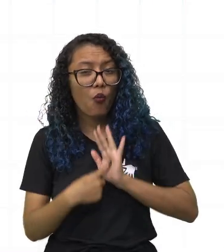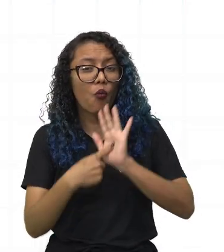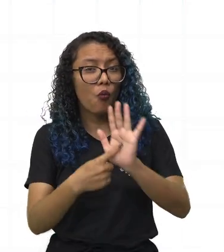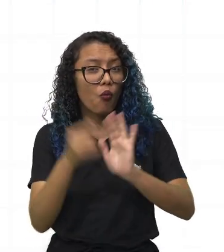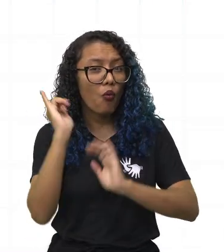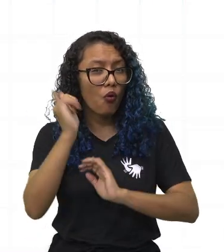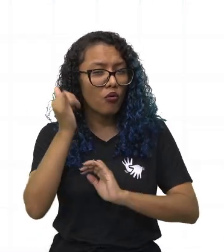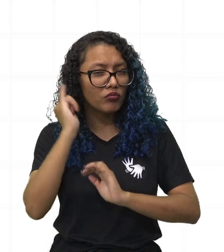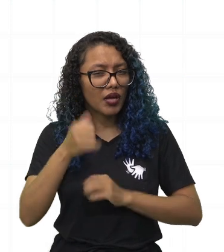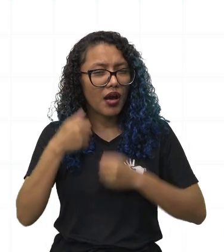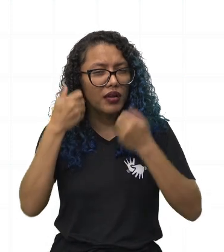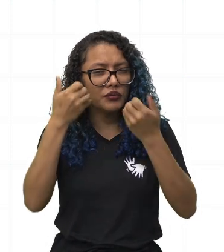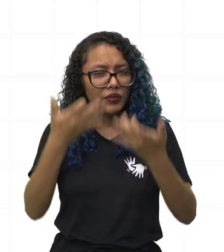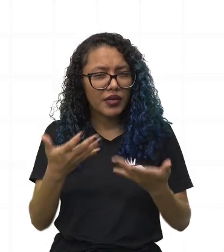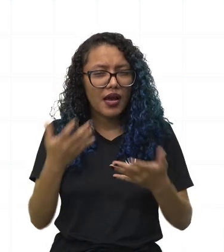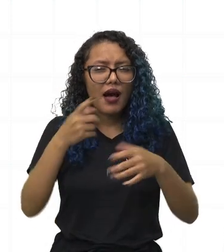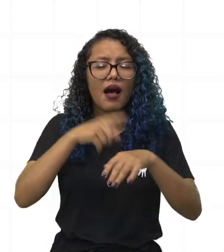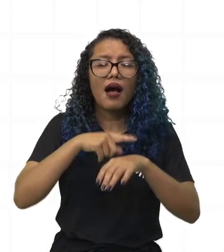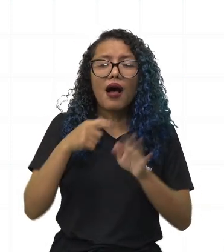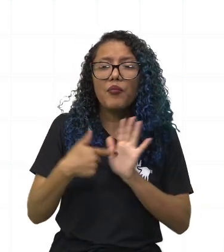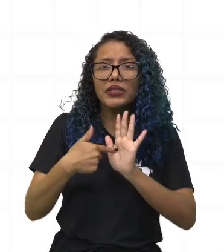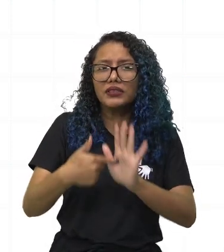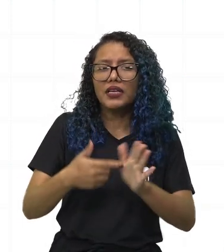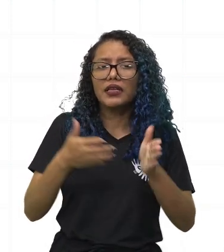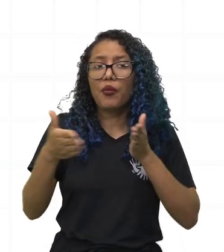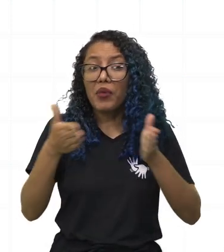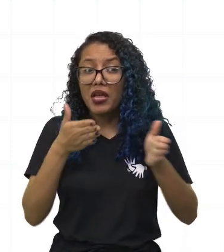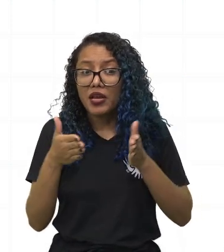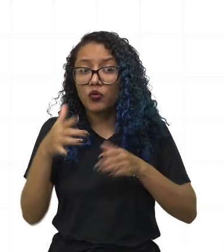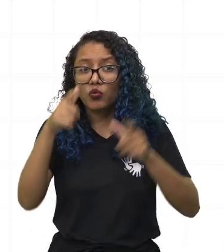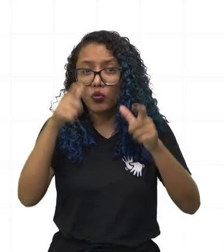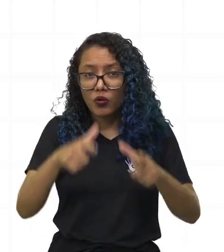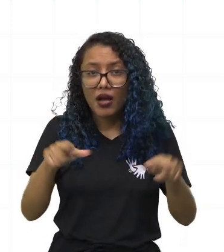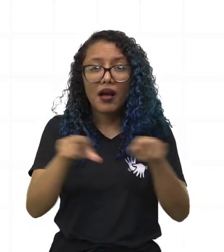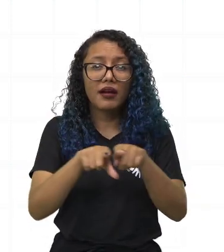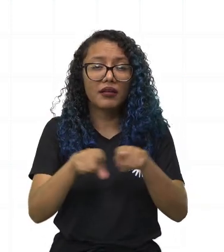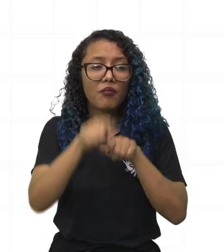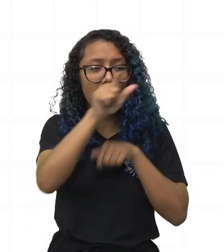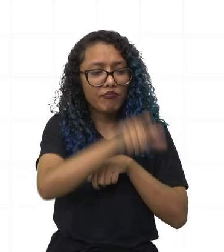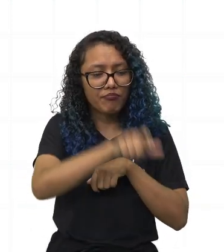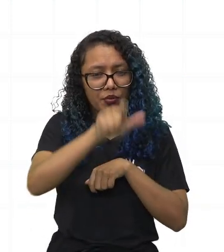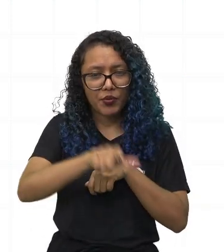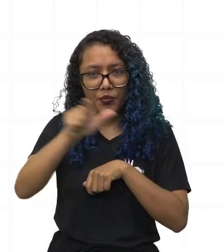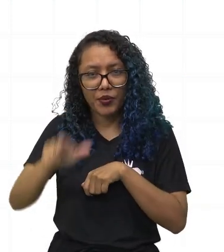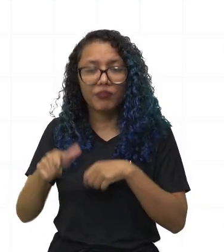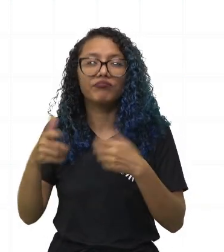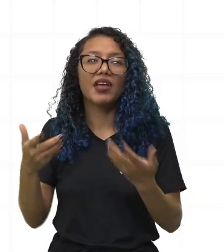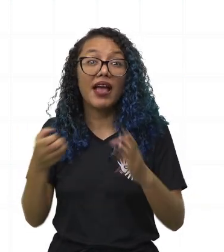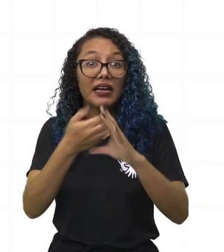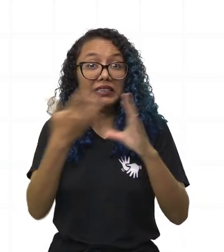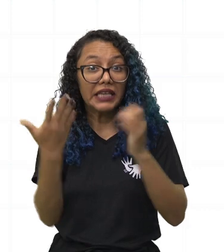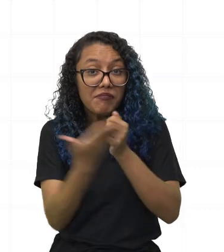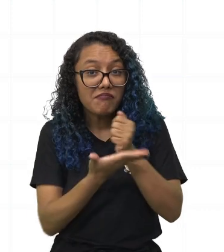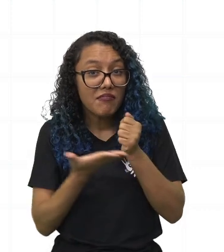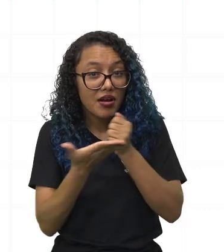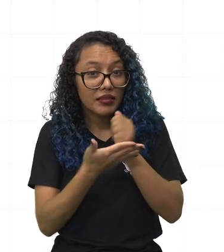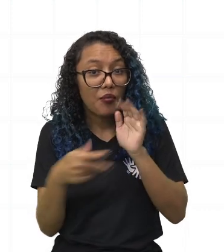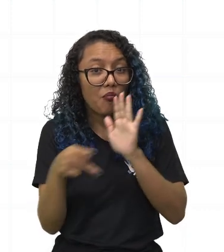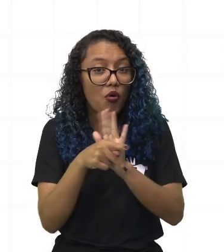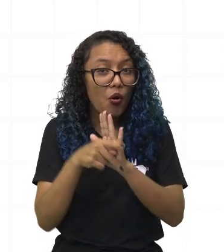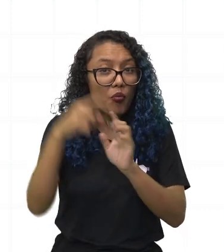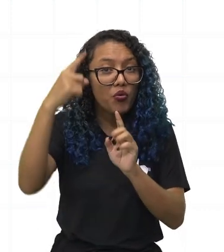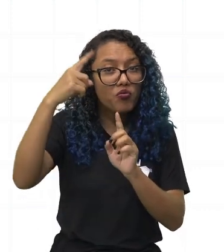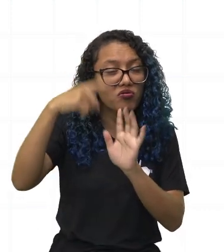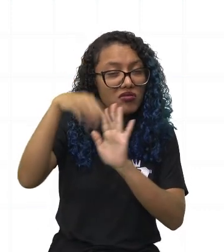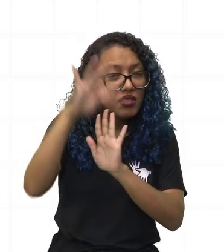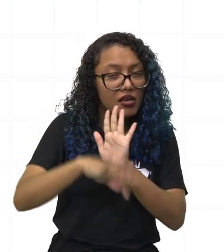tempo, espaço e personagem. É o básico, né? Para a gente caracterizar um texto como texto